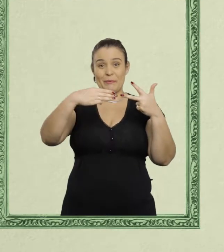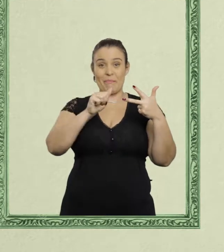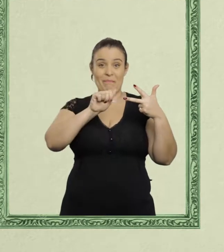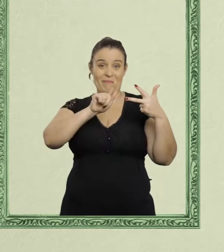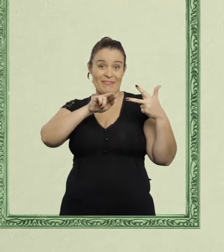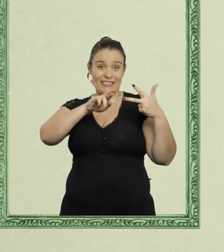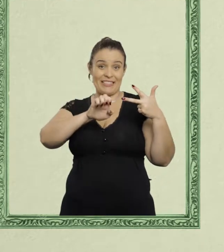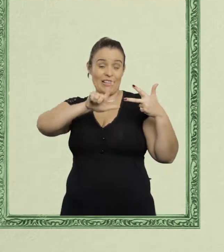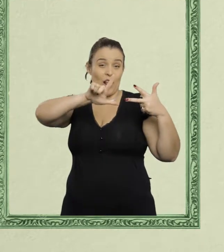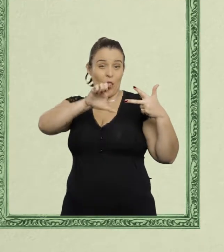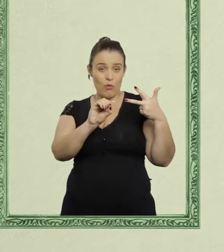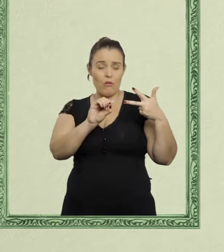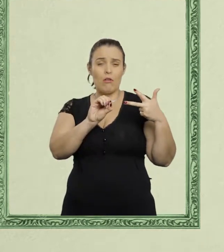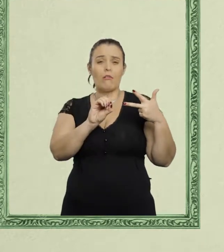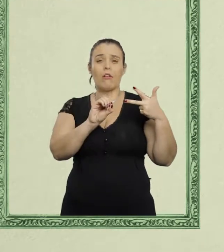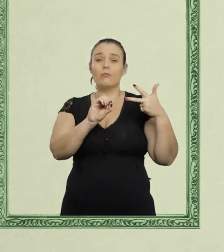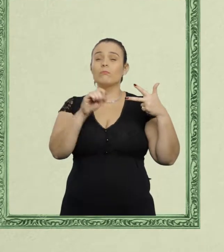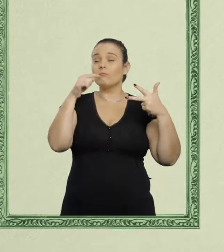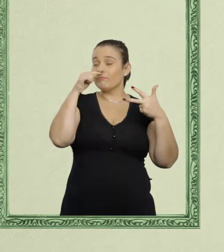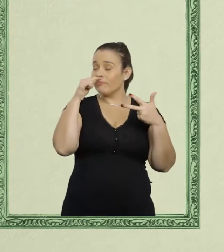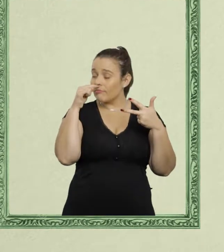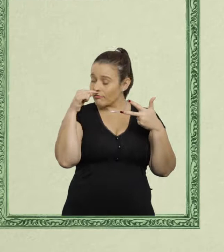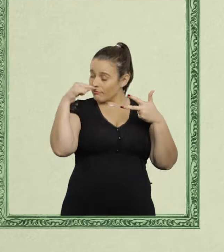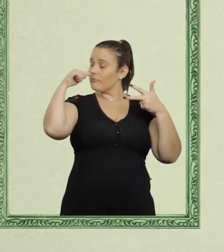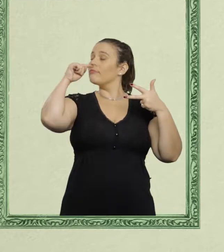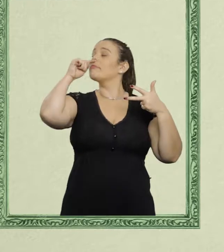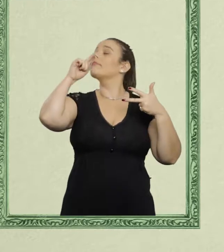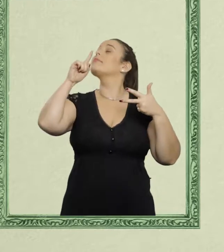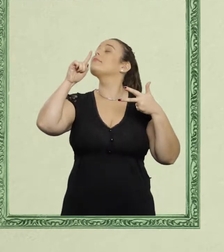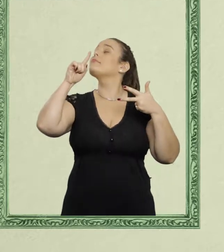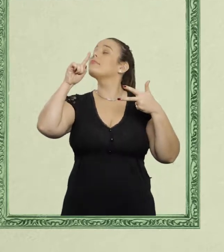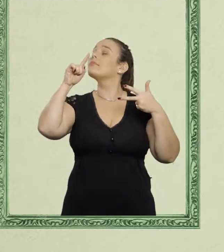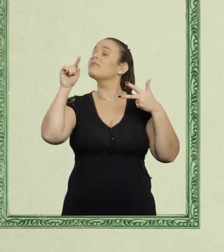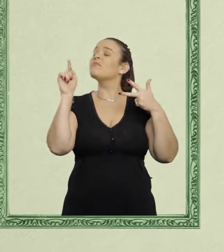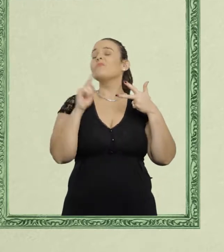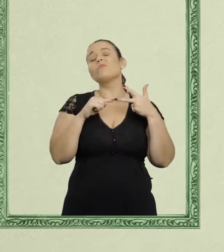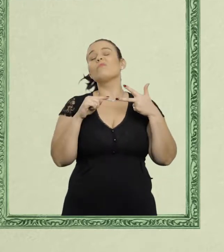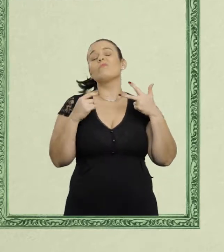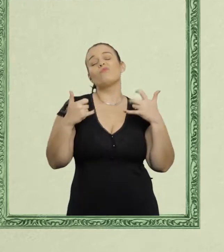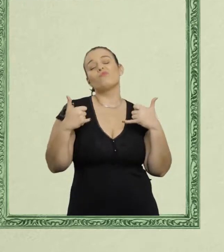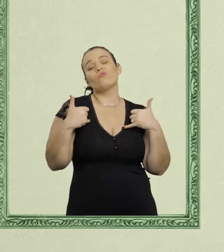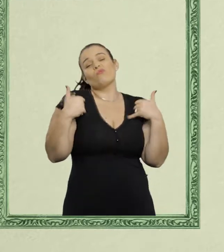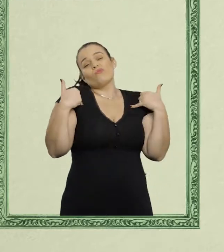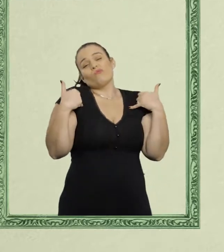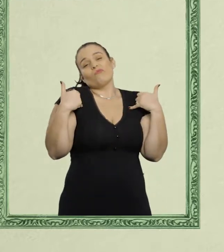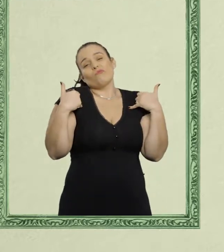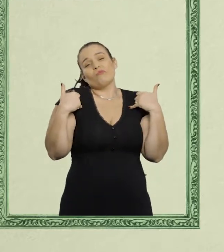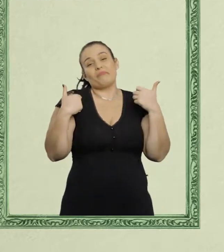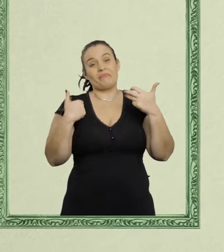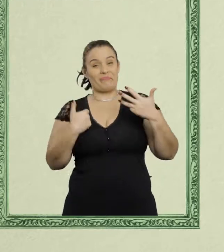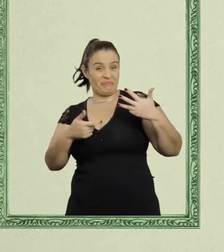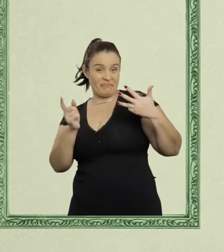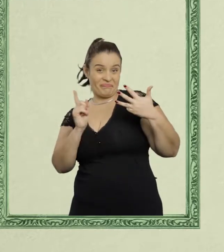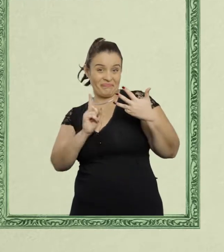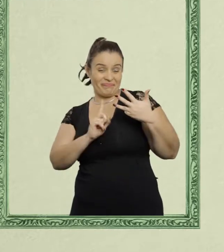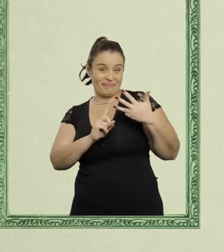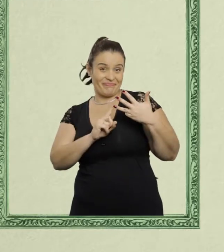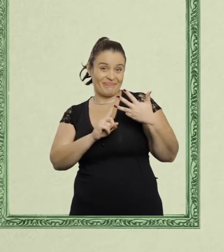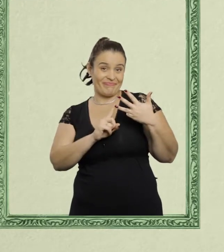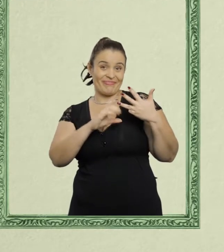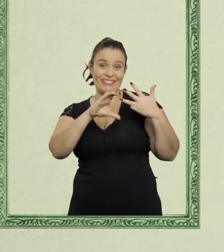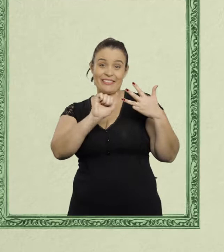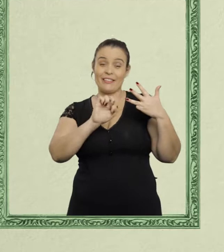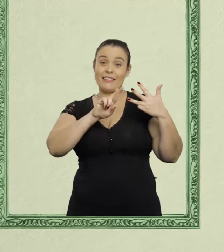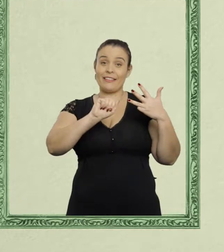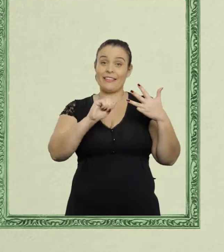Em seguida, vinha Magrelo, que andava sempre com o nariz empinado. Ele era o mais convencido dos meninos.